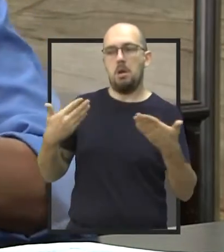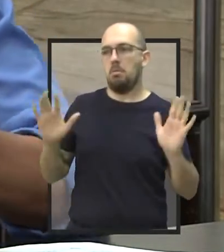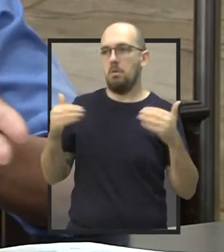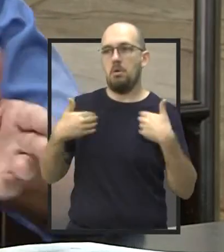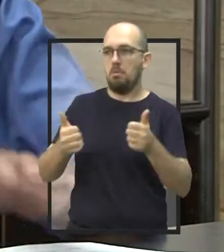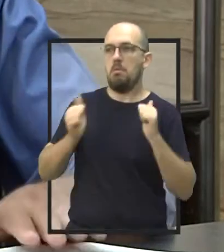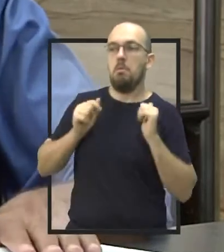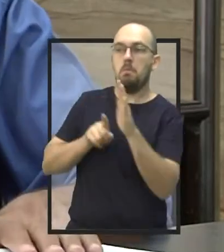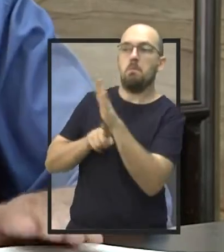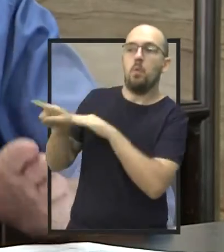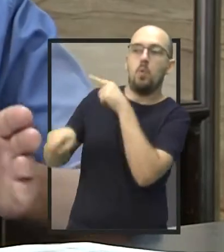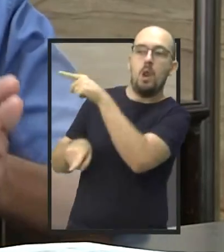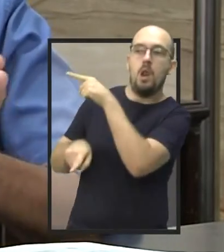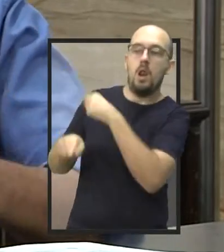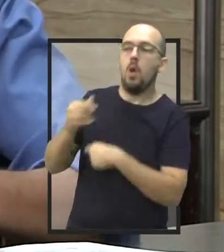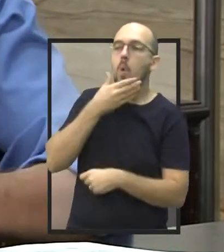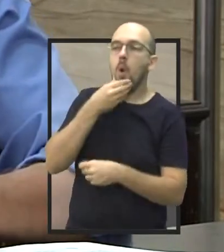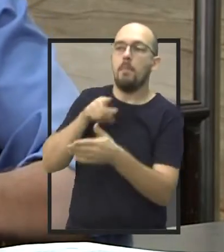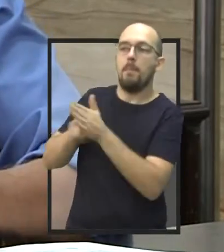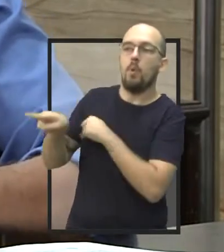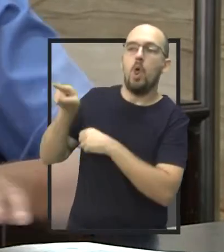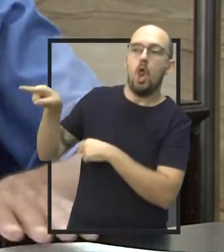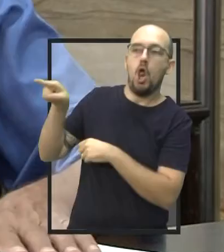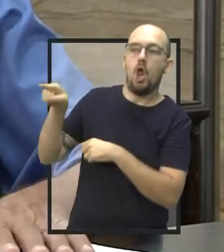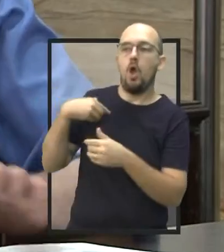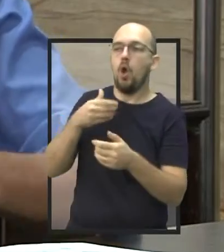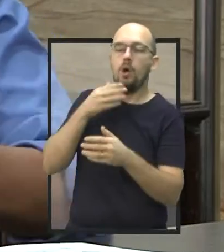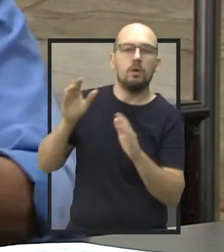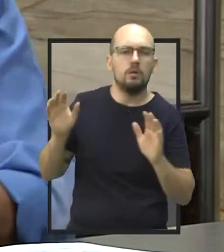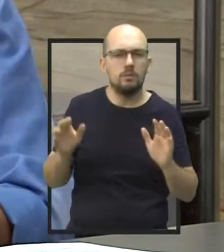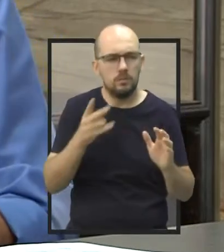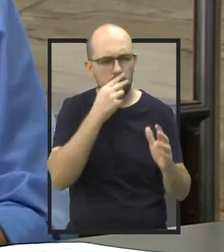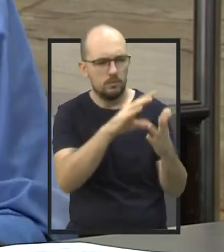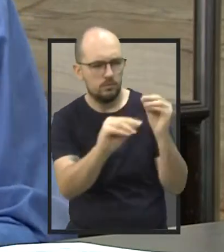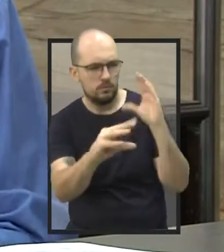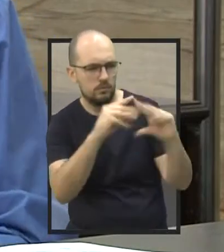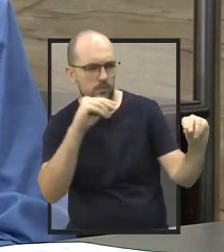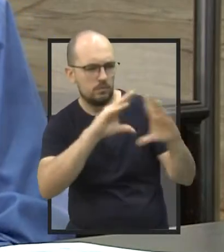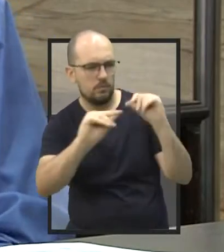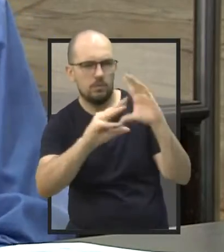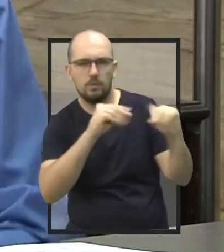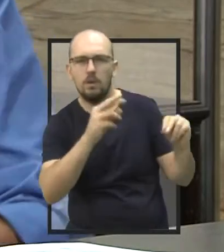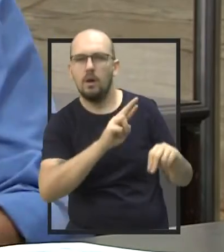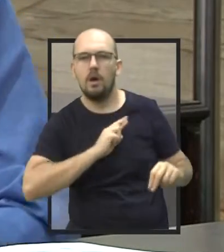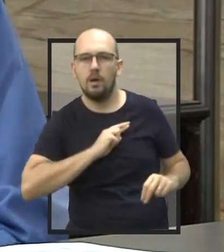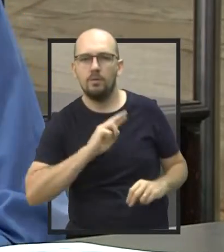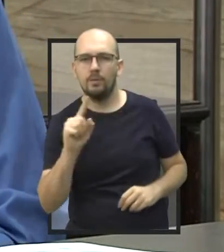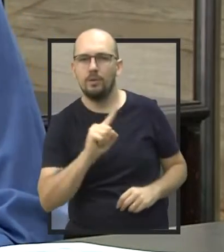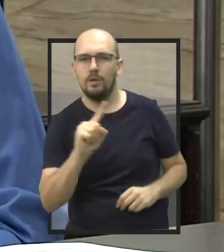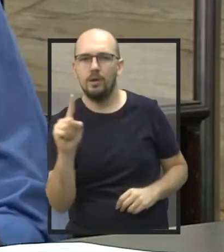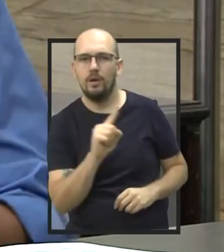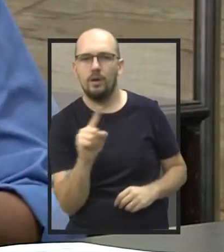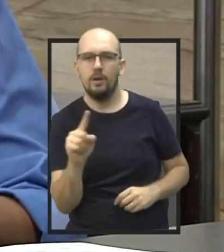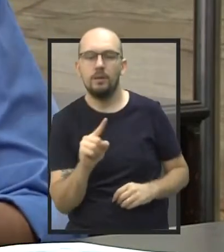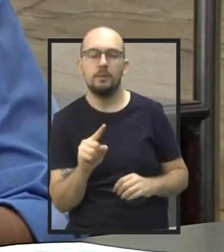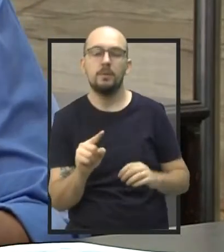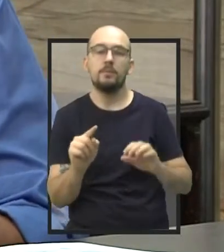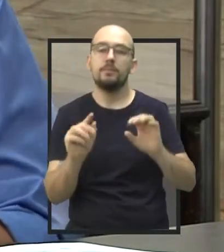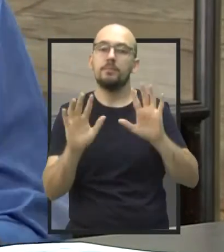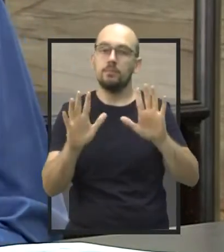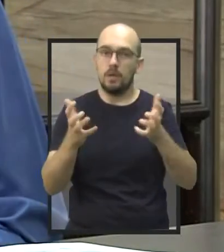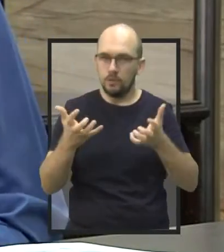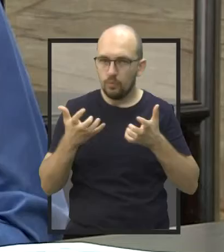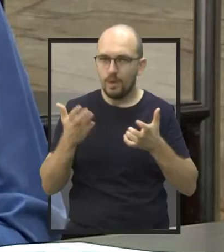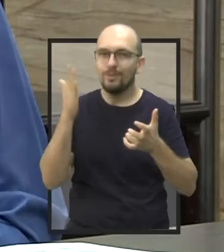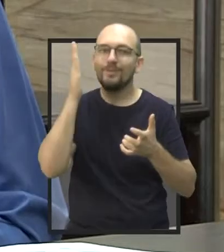isso, perguntar ao secretário que não faz parte mais da pasta. Mas enfim, o que eu quero saber é o seguinte, foi